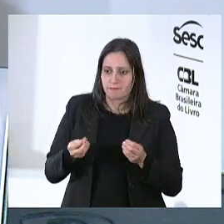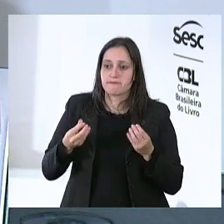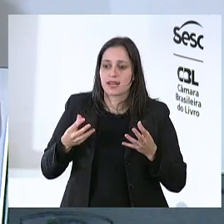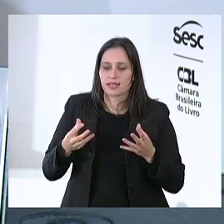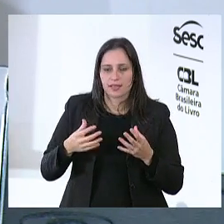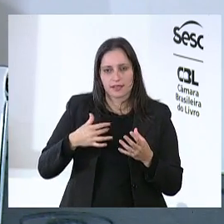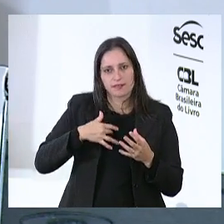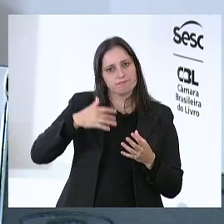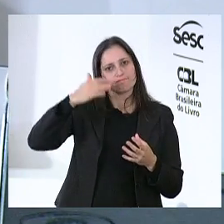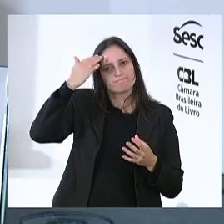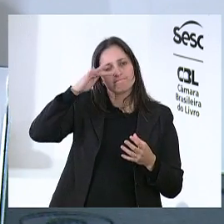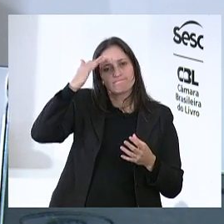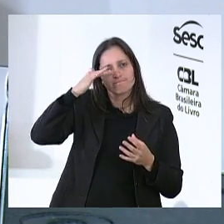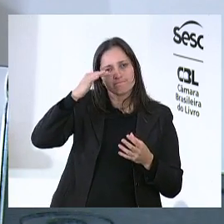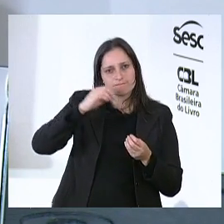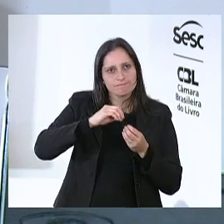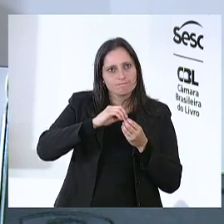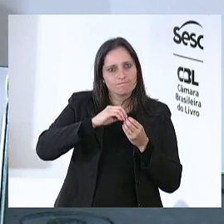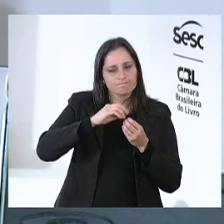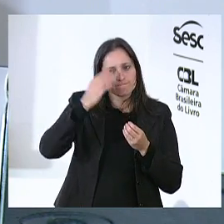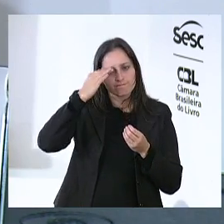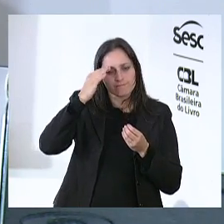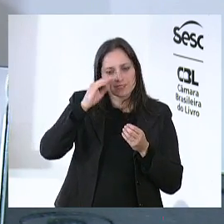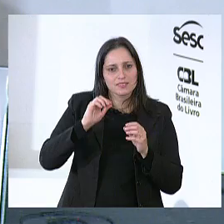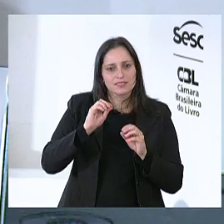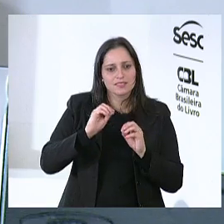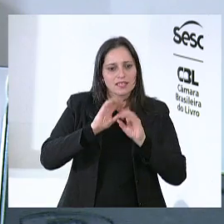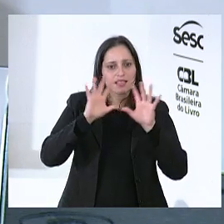com tanta riqueza, gerar tanta miséria, né?